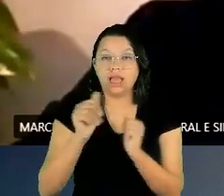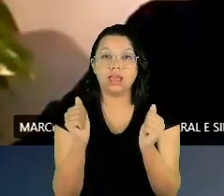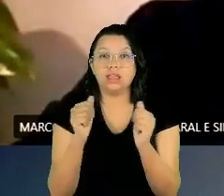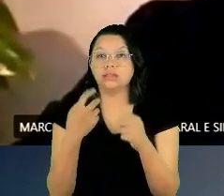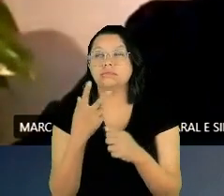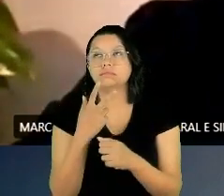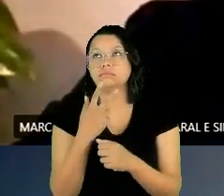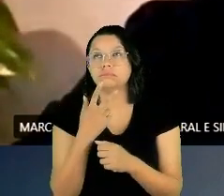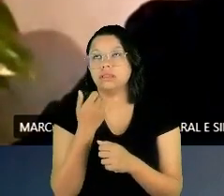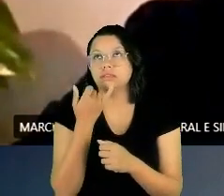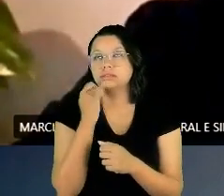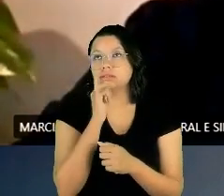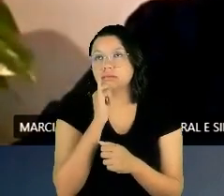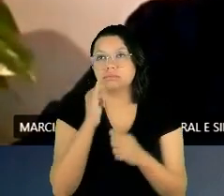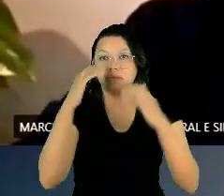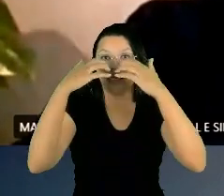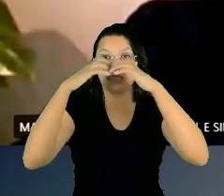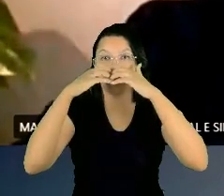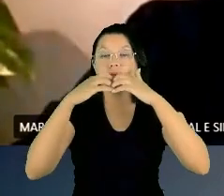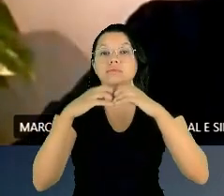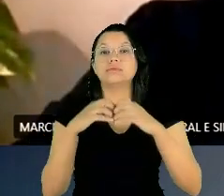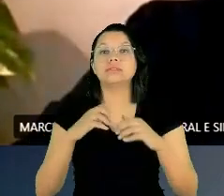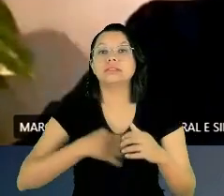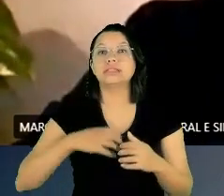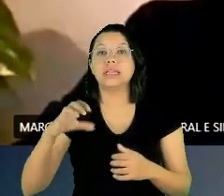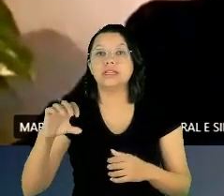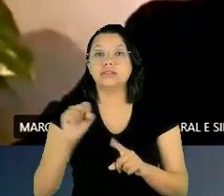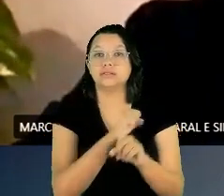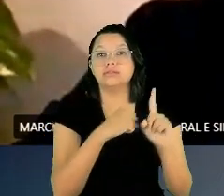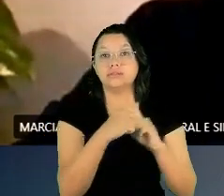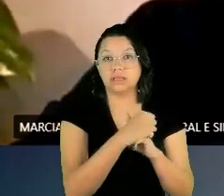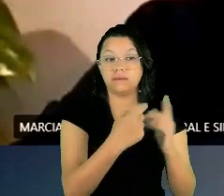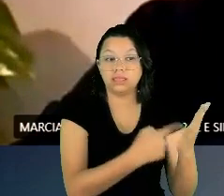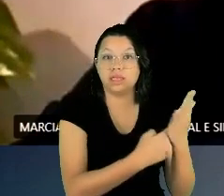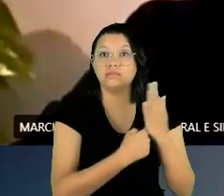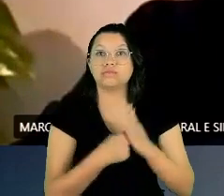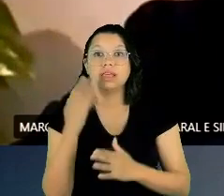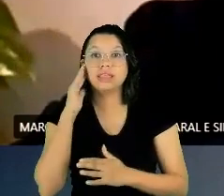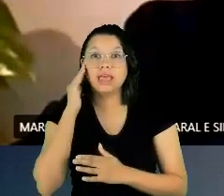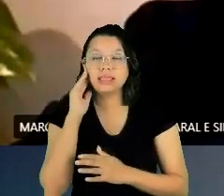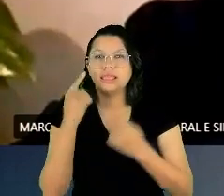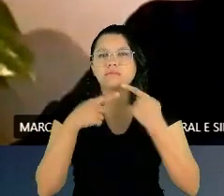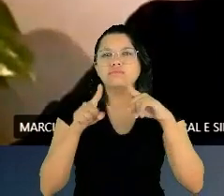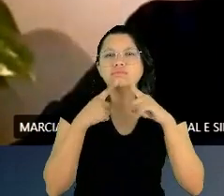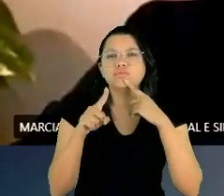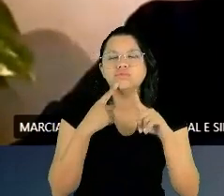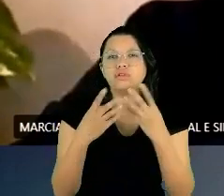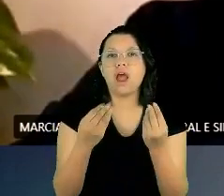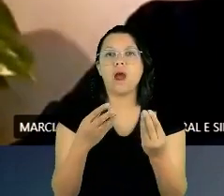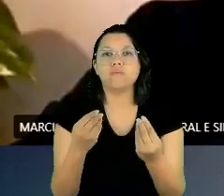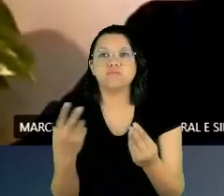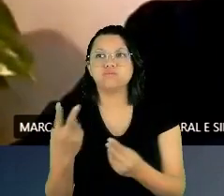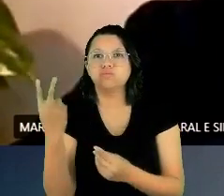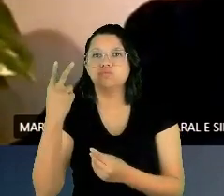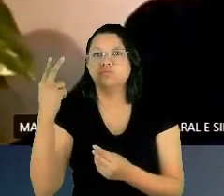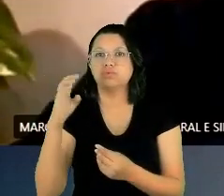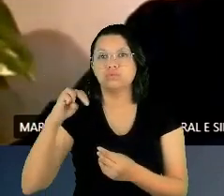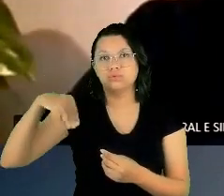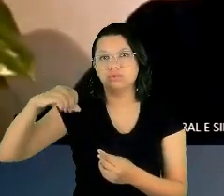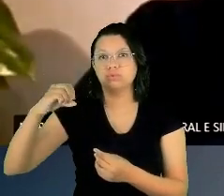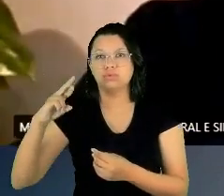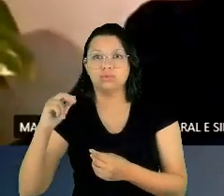com outras áreas, como a neurociência social. A neurociência social tem ajudado a entender e discutir muito valores